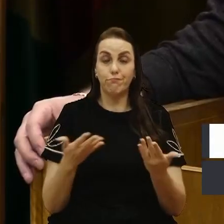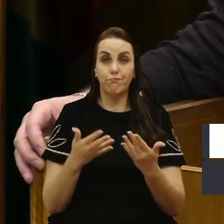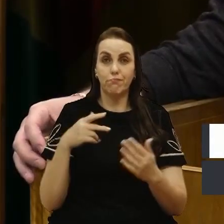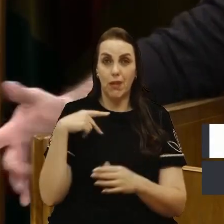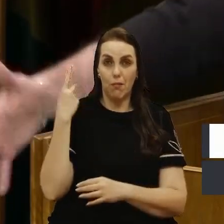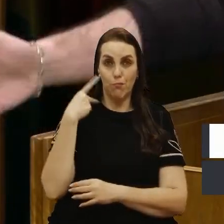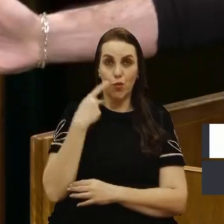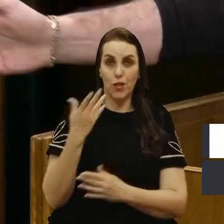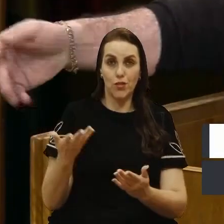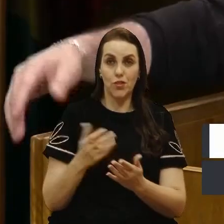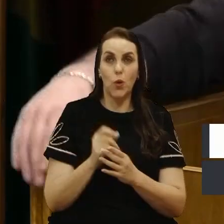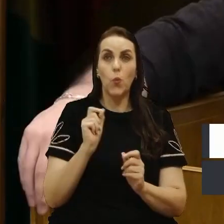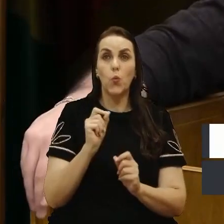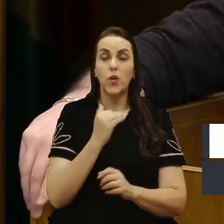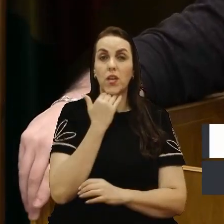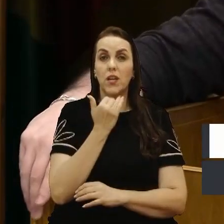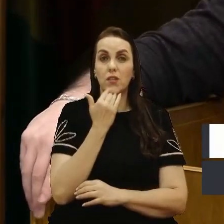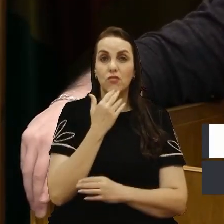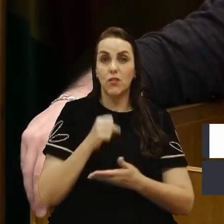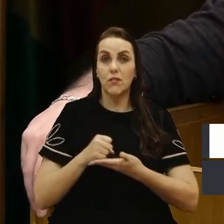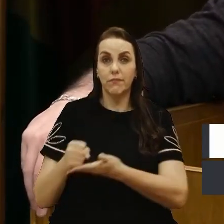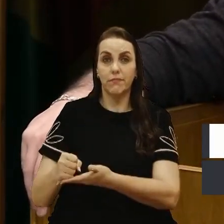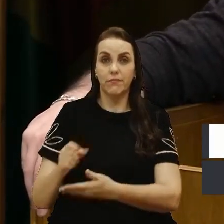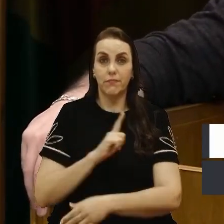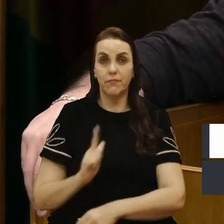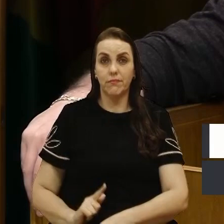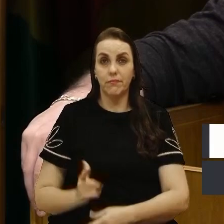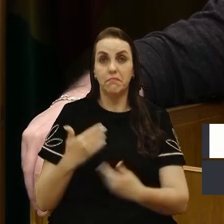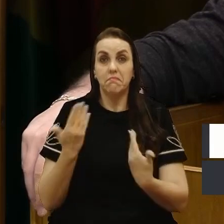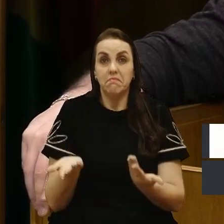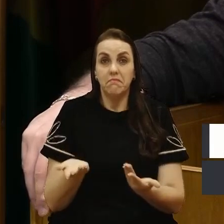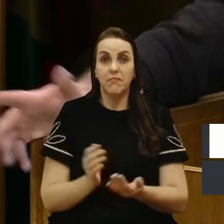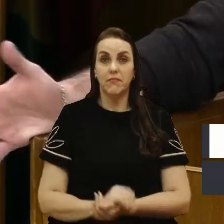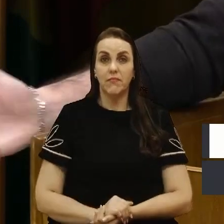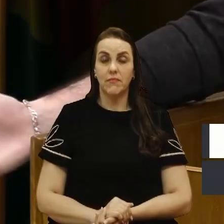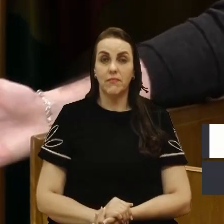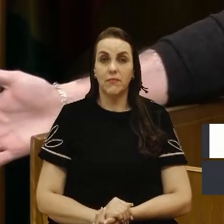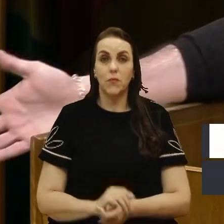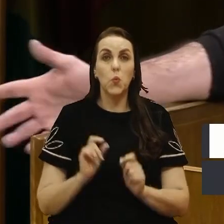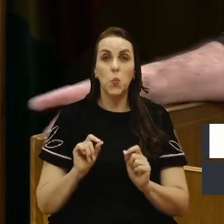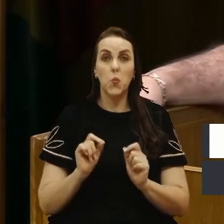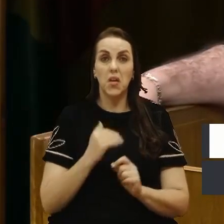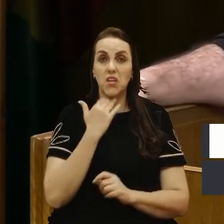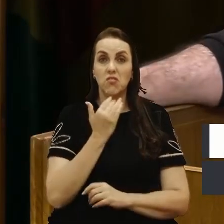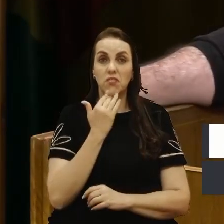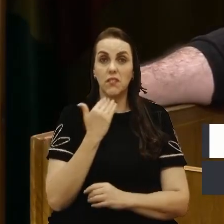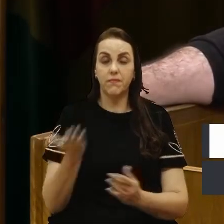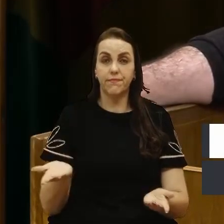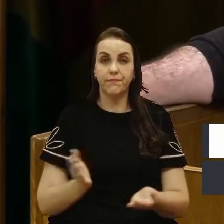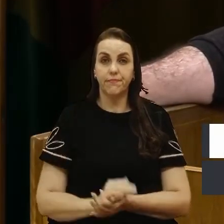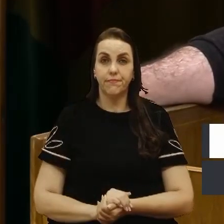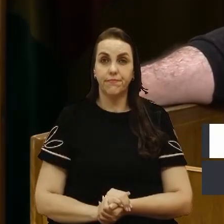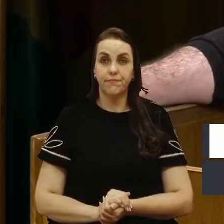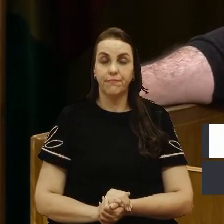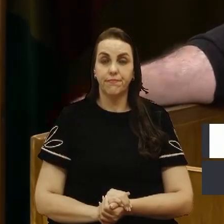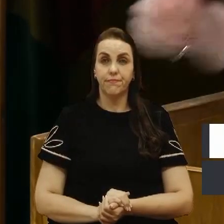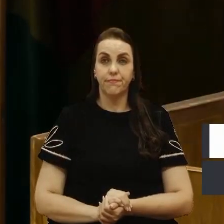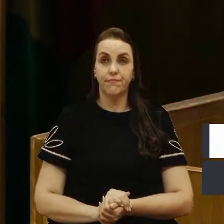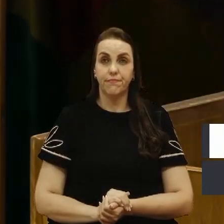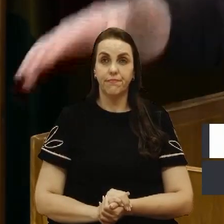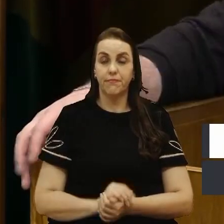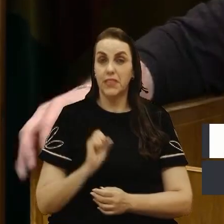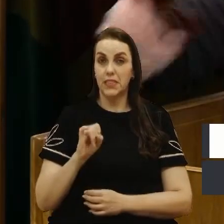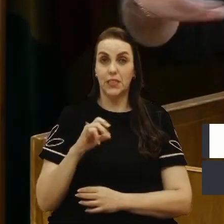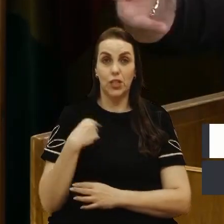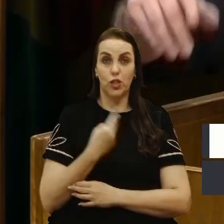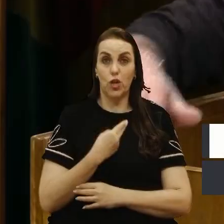política. O que adianta estar na base, então? O que adianta estar na base? Se nós